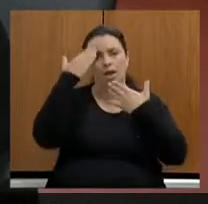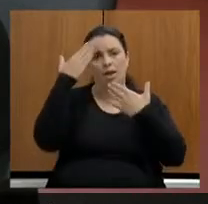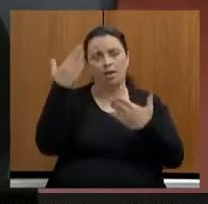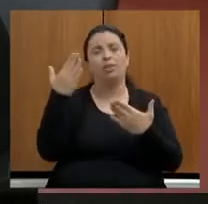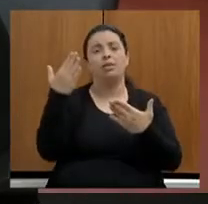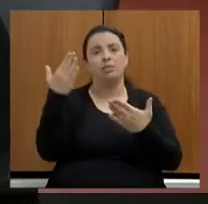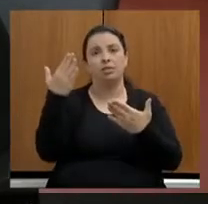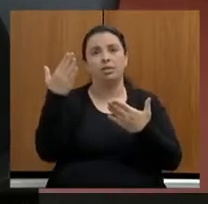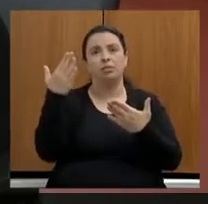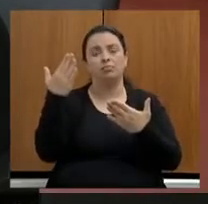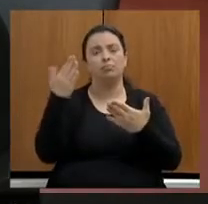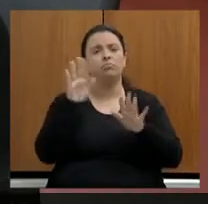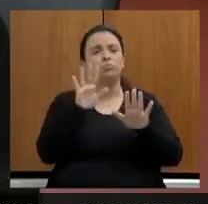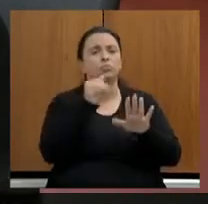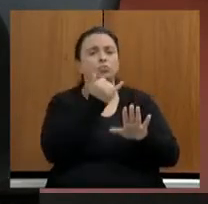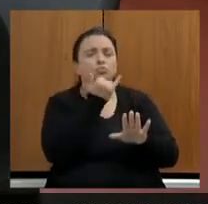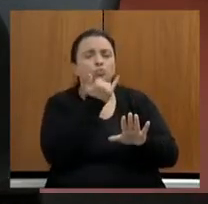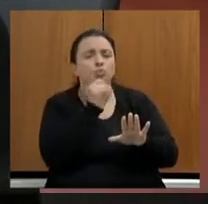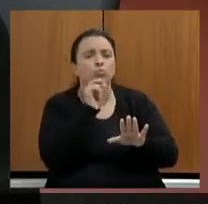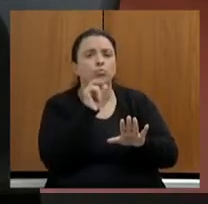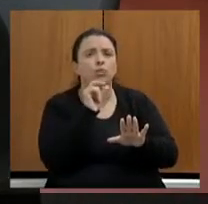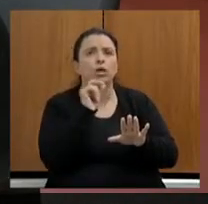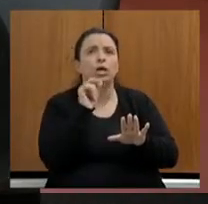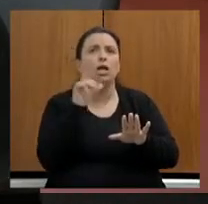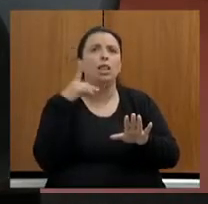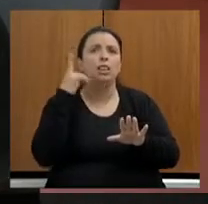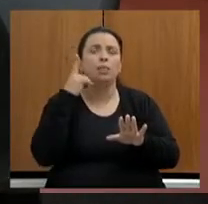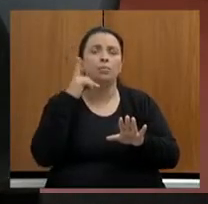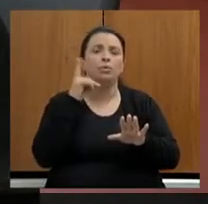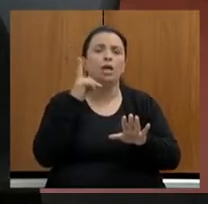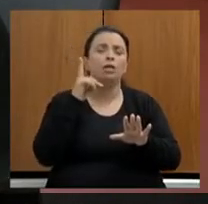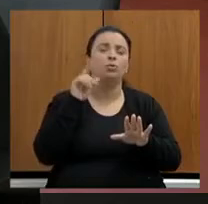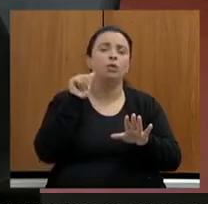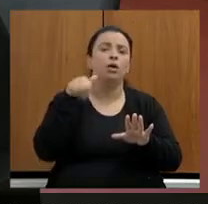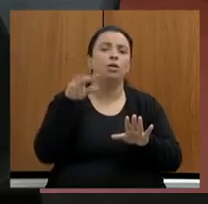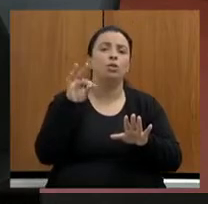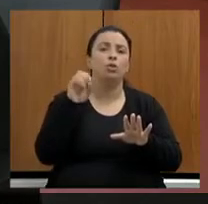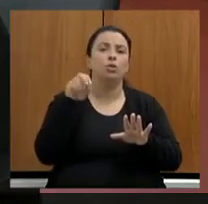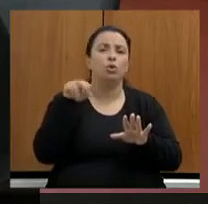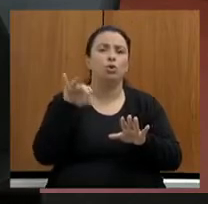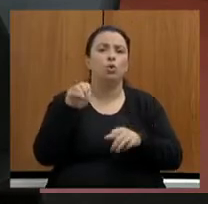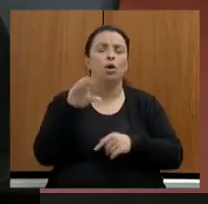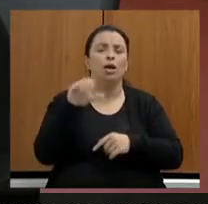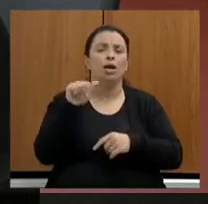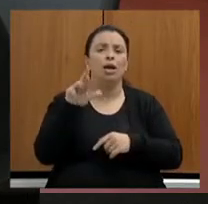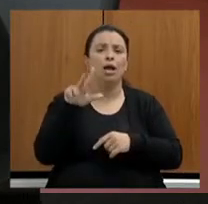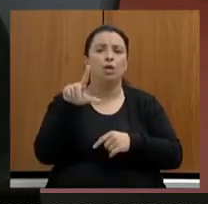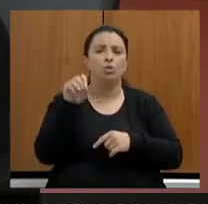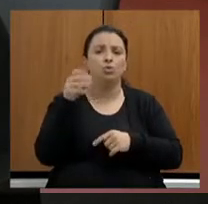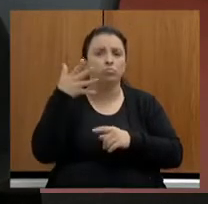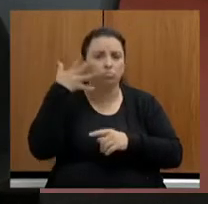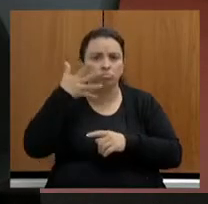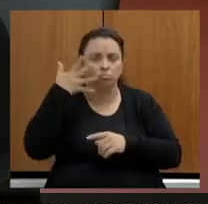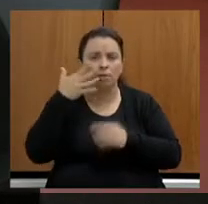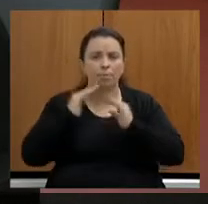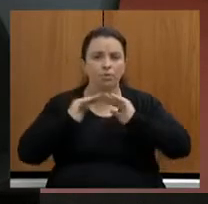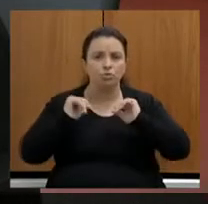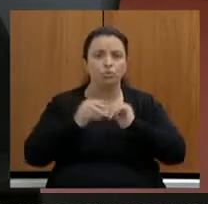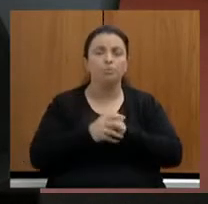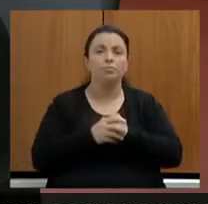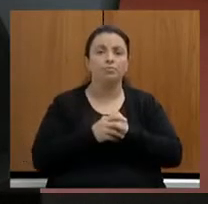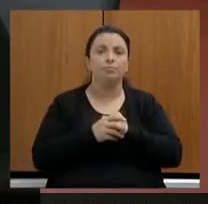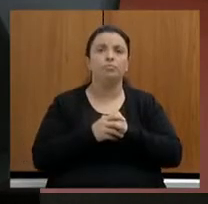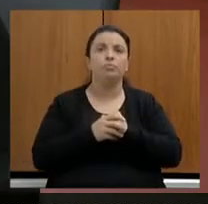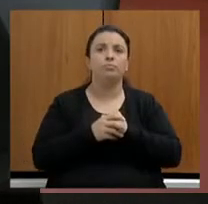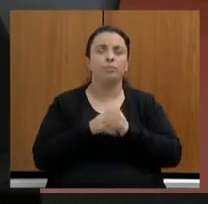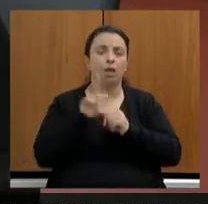só um minutinho Deputado Antonio Carlos Arantes solicitou a palavra o secretário então